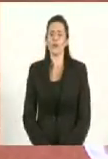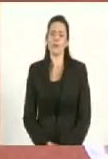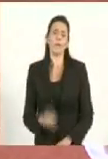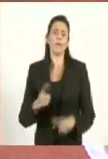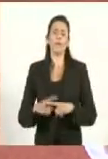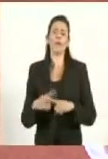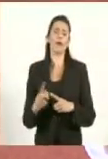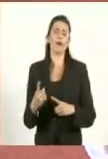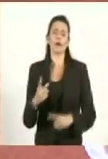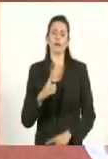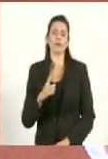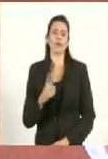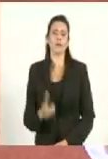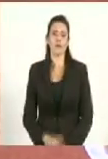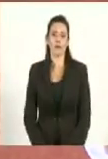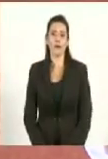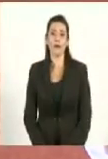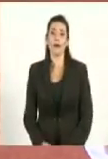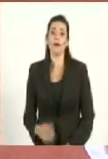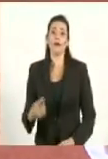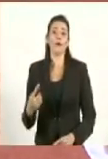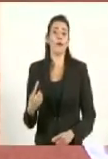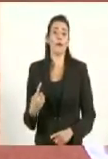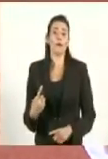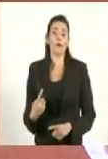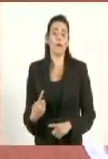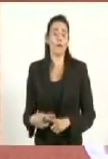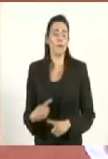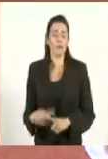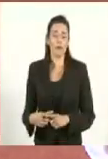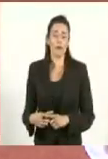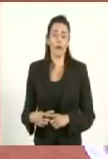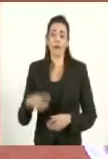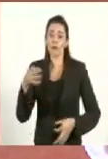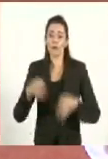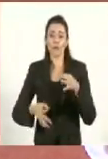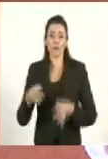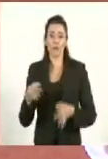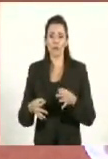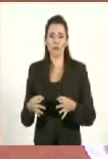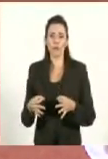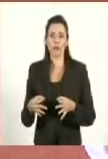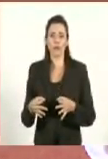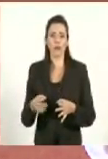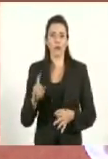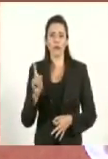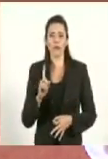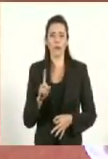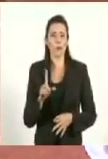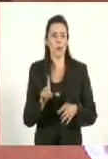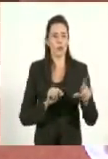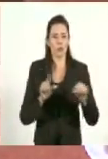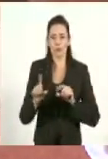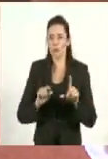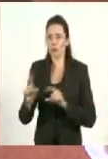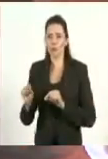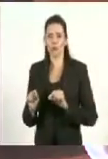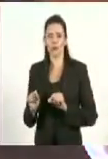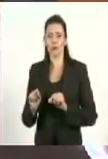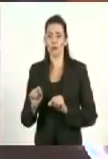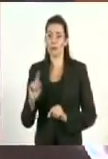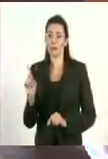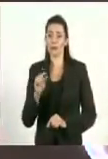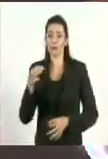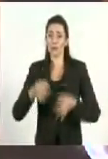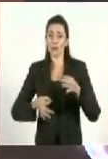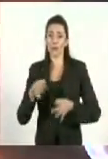também pelos outros sentidos, não é isso? São percebidas. Então, não, em que pese as diferenças? Eu acho que o que nós